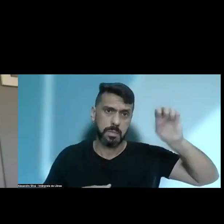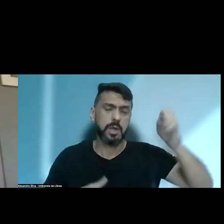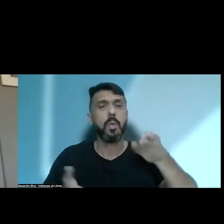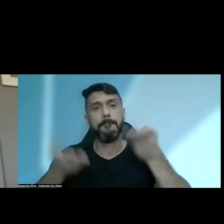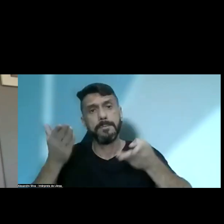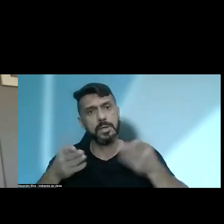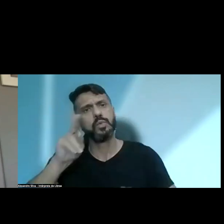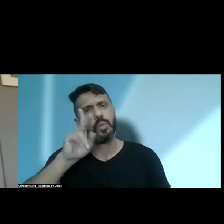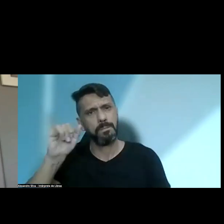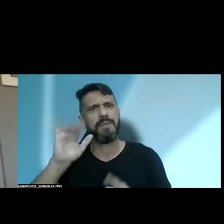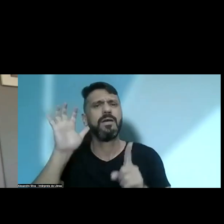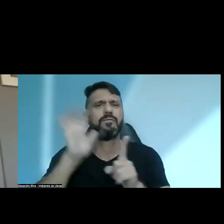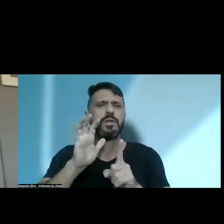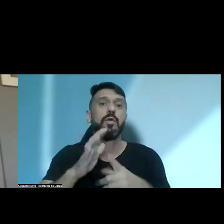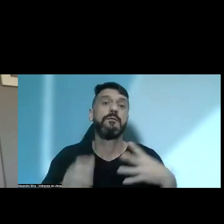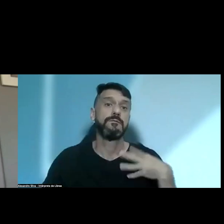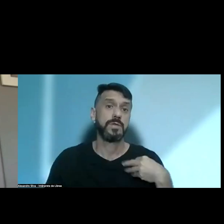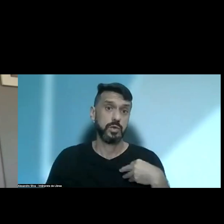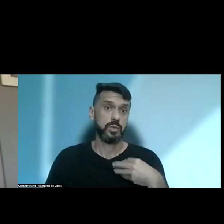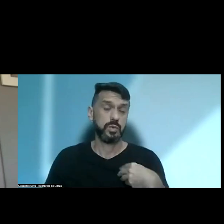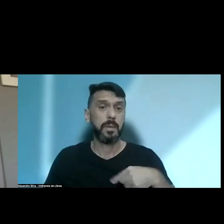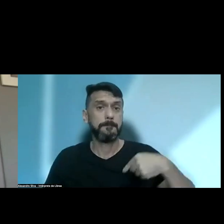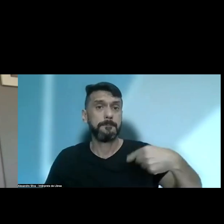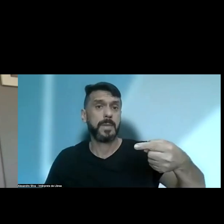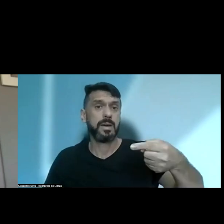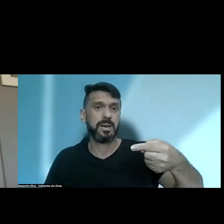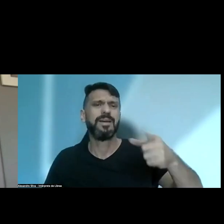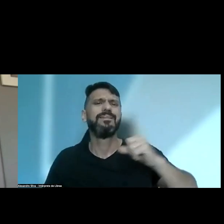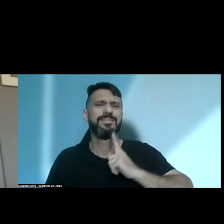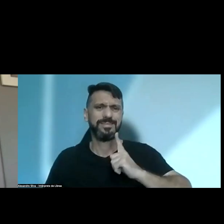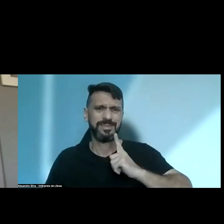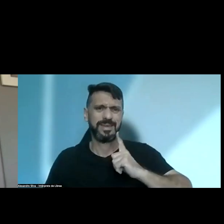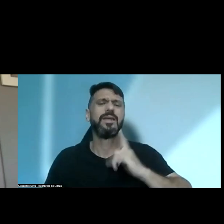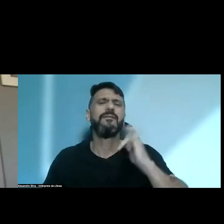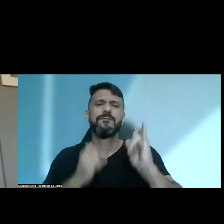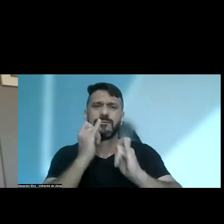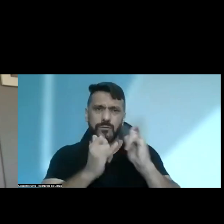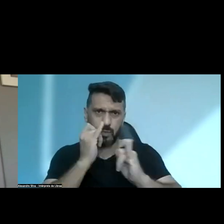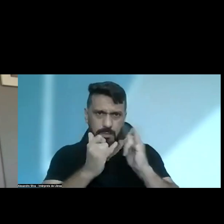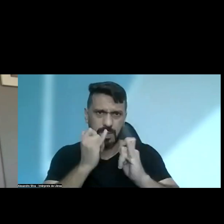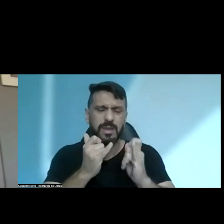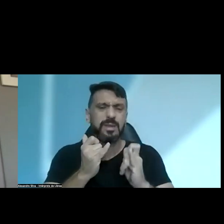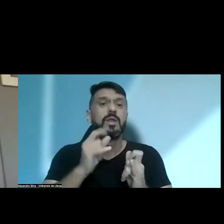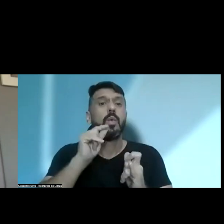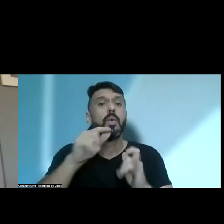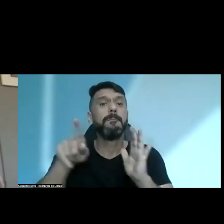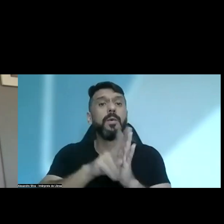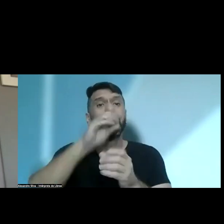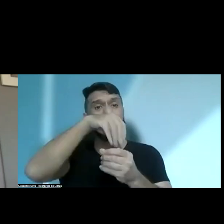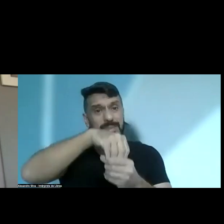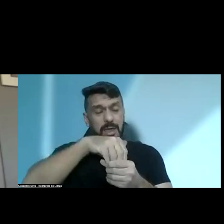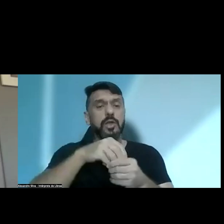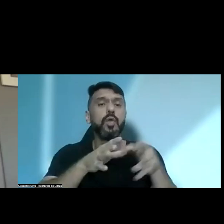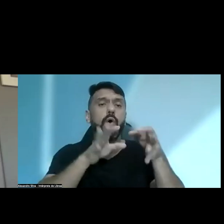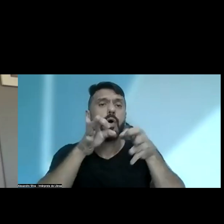vai influenciar no peso dos filhos, porque isso está presente lá, né? Essa informação ela está presente epigeneticamente lá no óvulo e lá